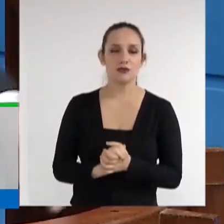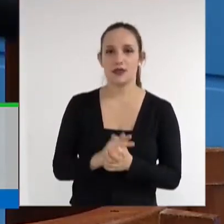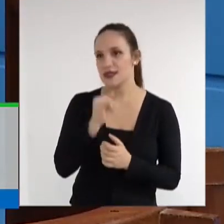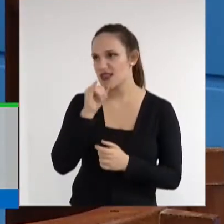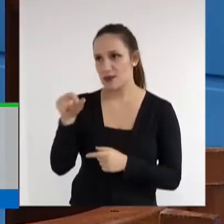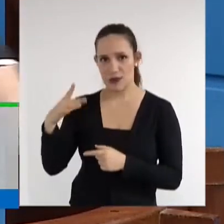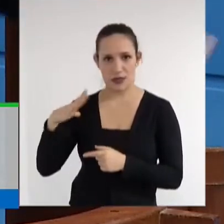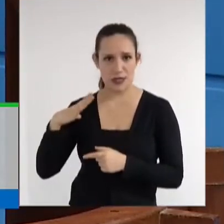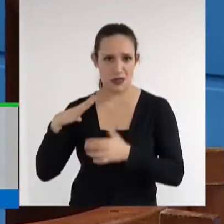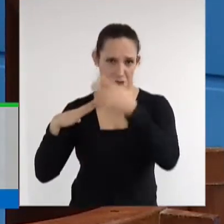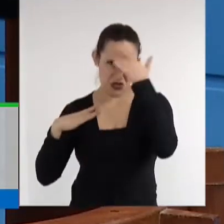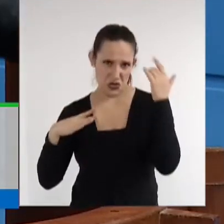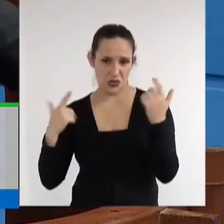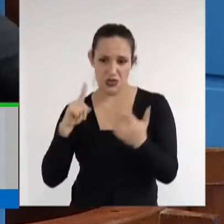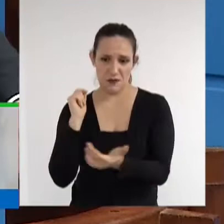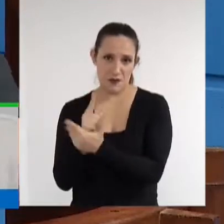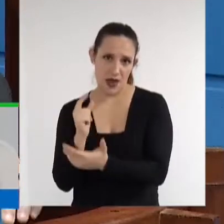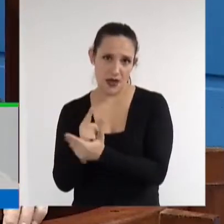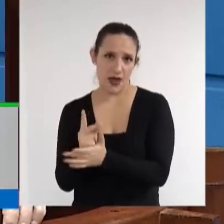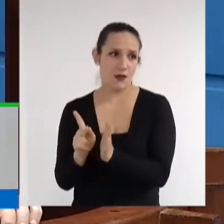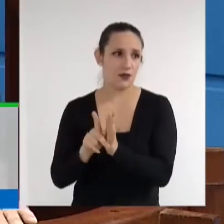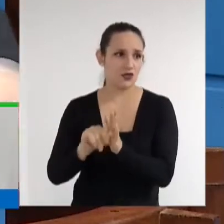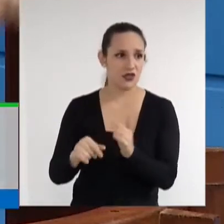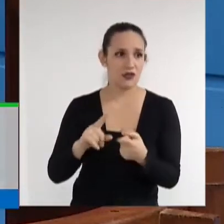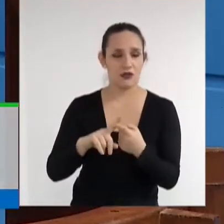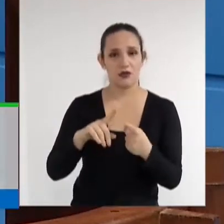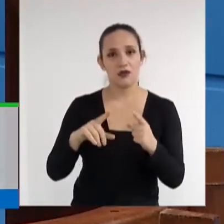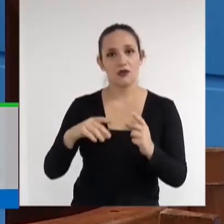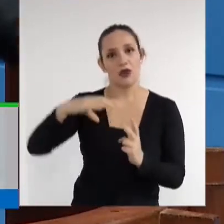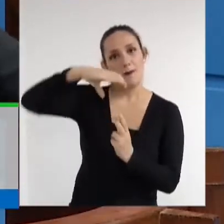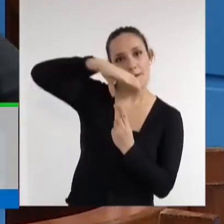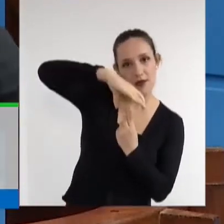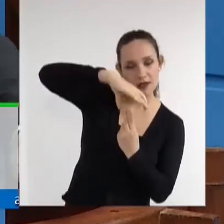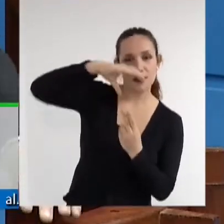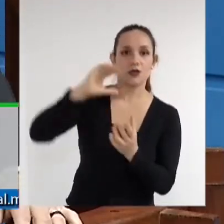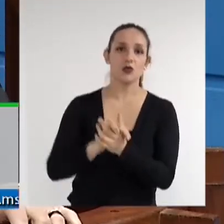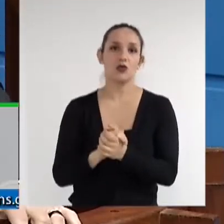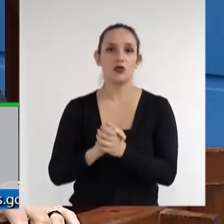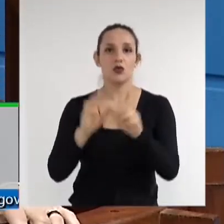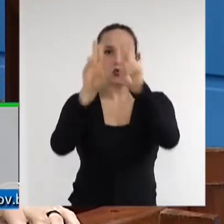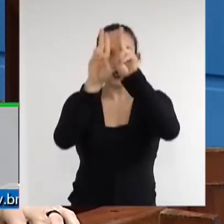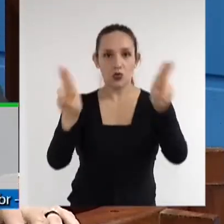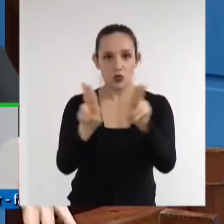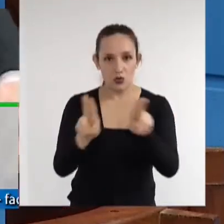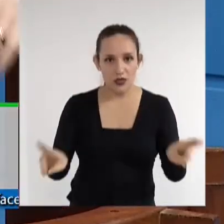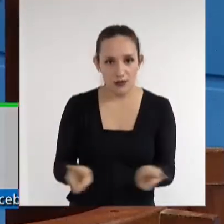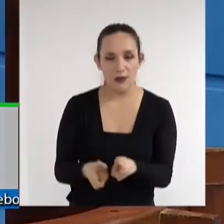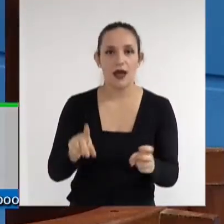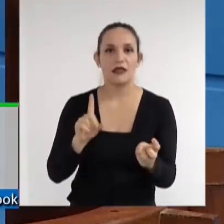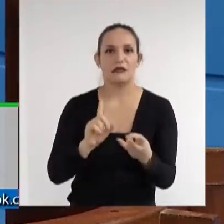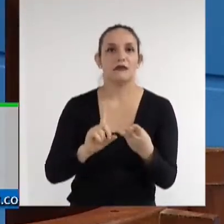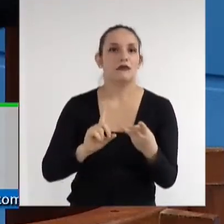planos particulares de saúde, Bradesco, Unimed, Uni não sei o